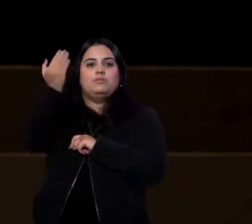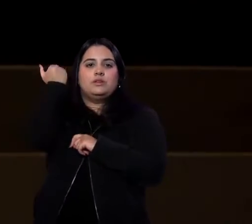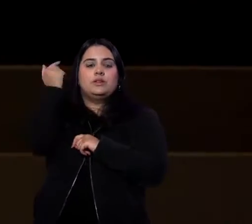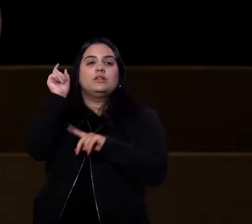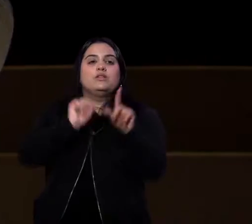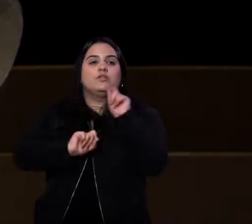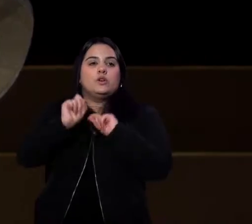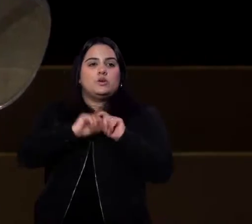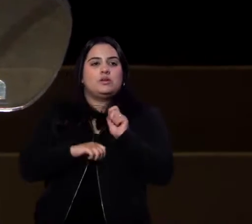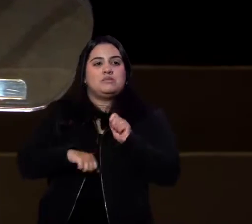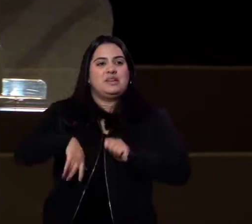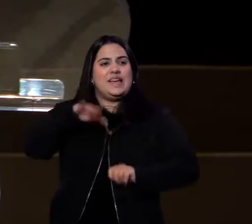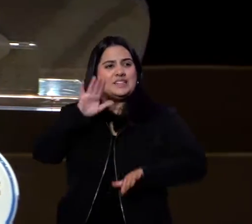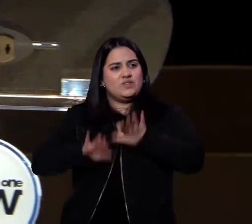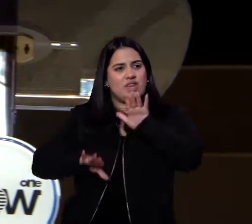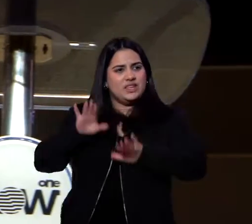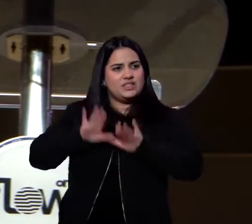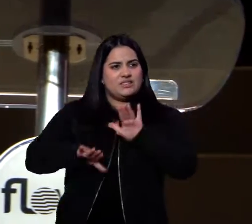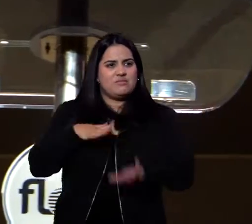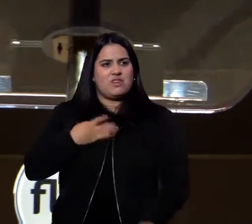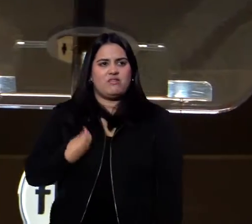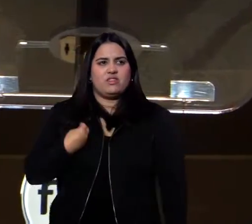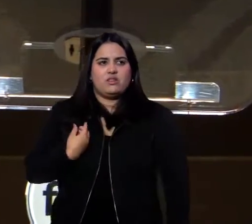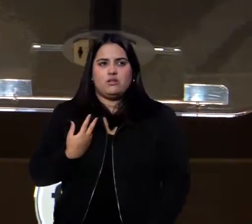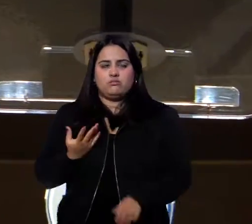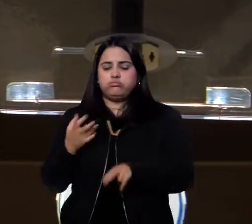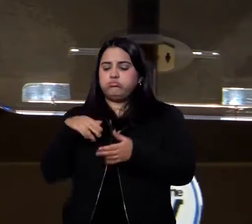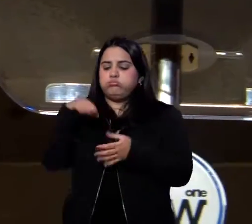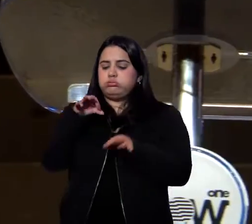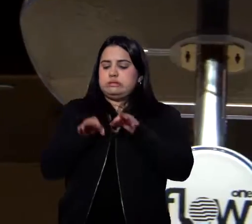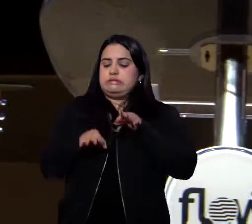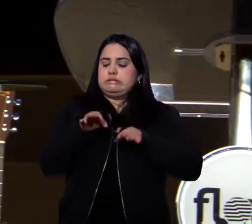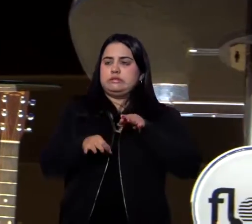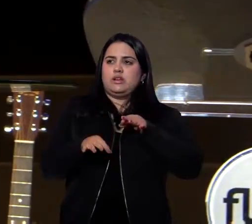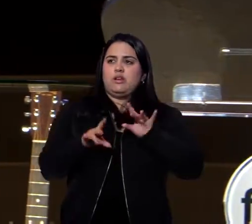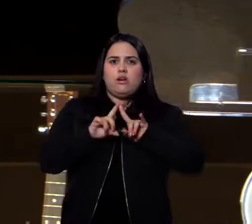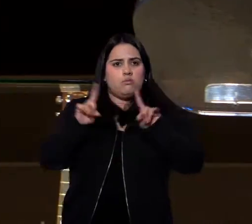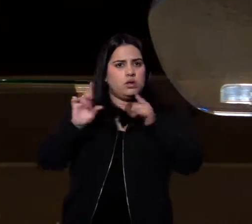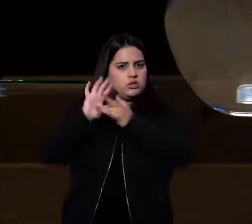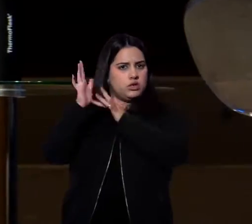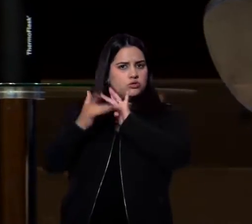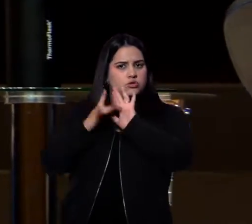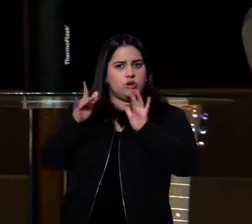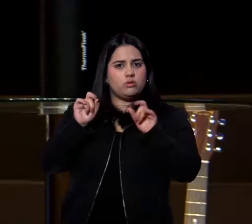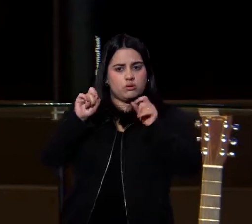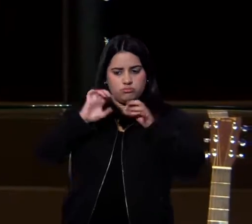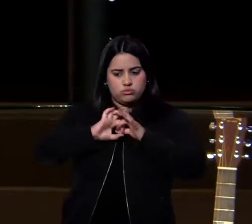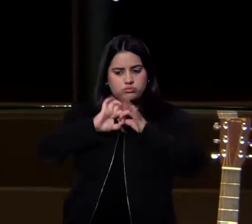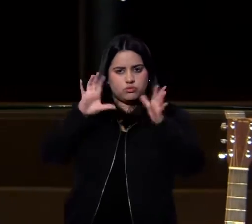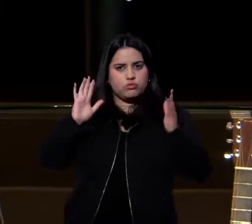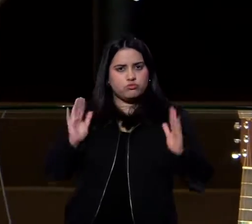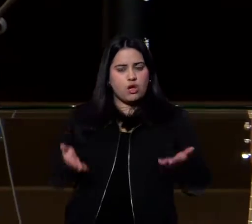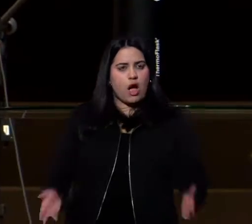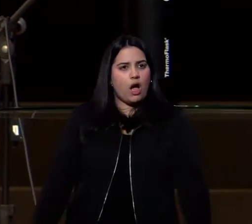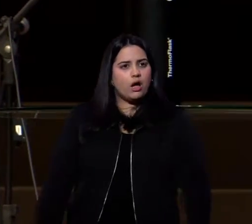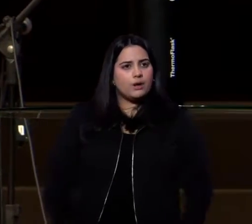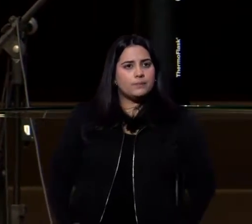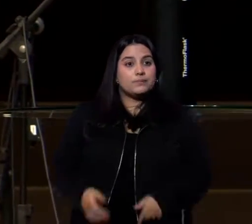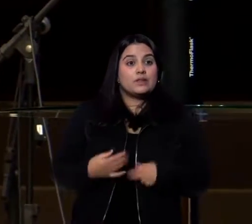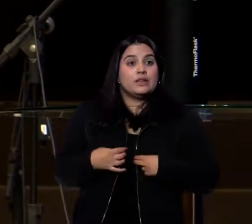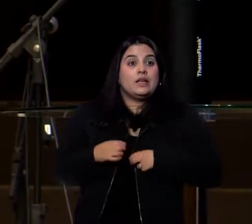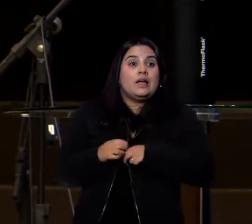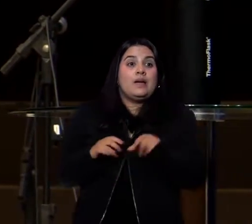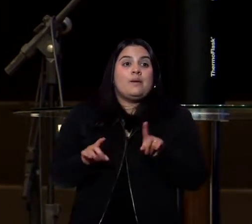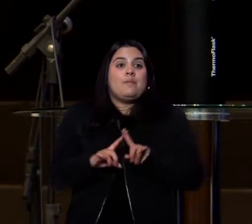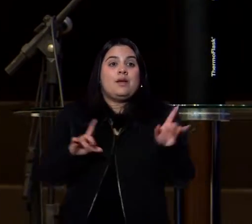gente se coloca num tribunal, sendo que Jesus nos libertou, Jesus nos justificou, e muitas vezes a gente